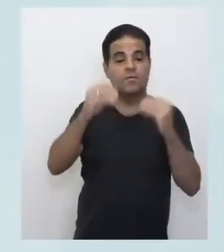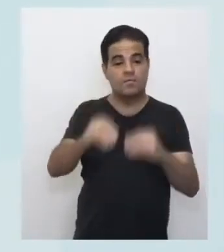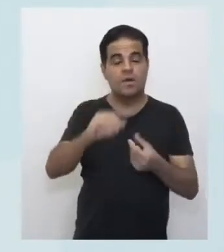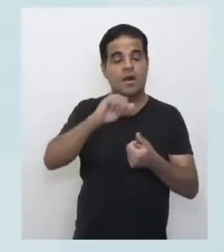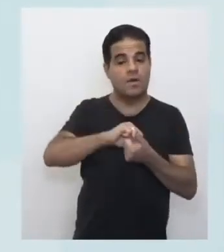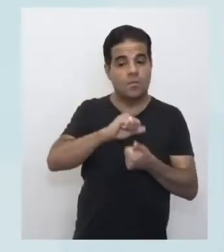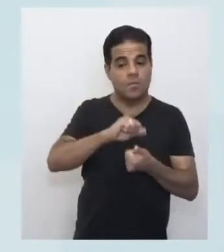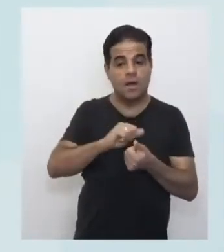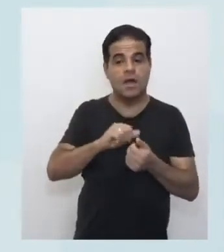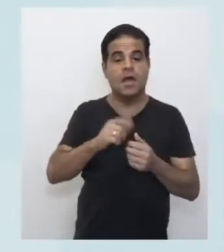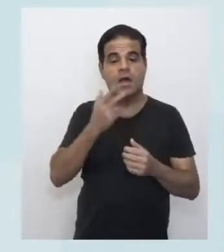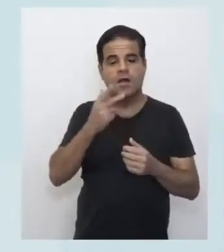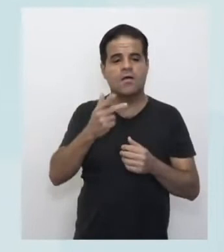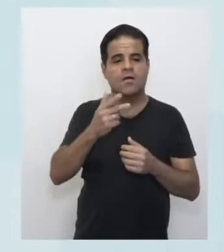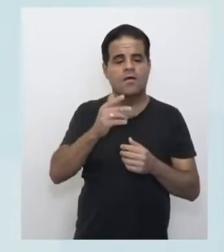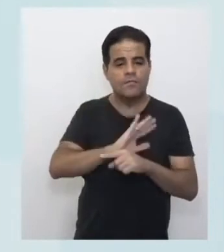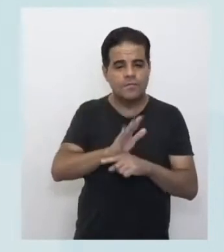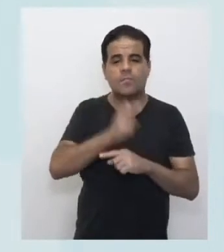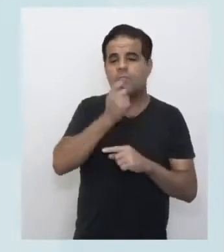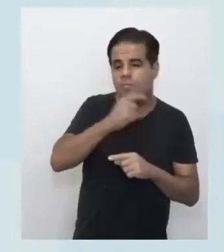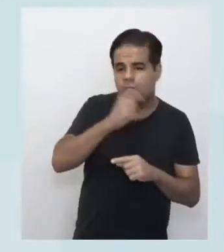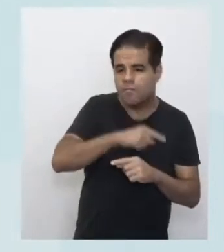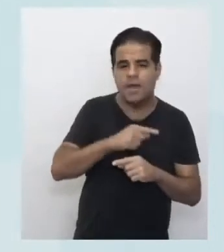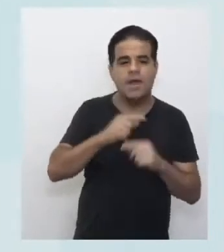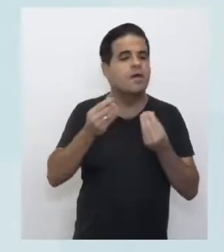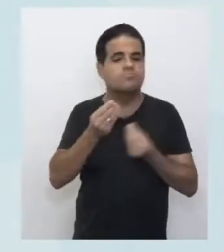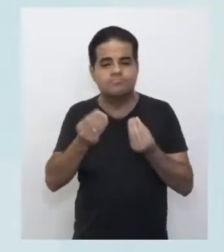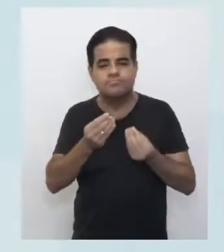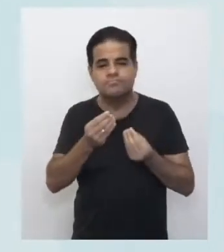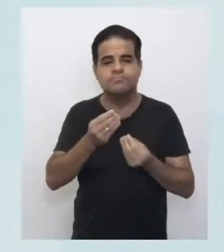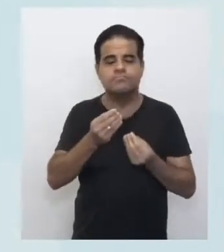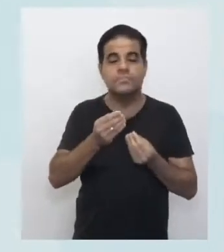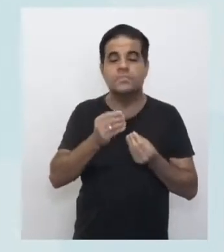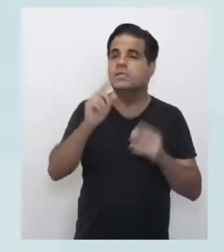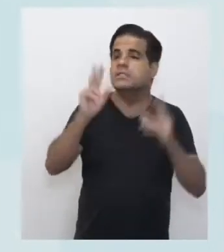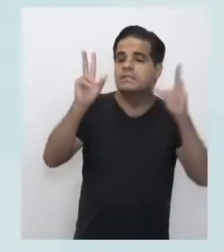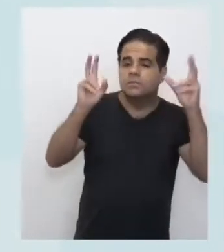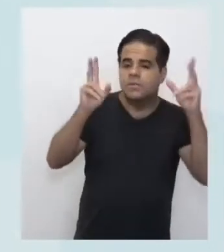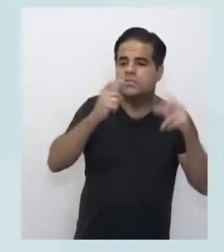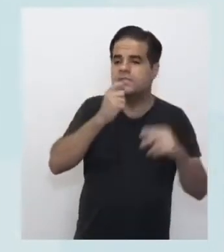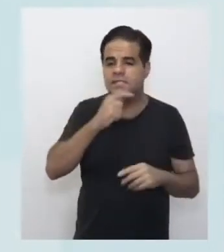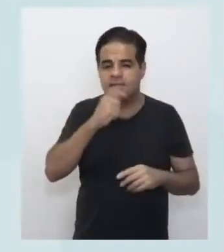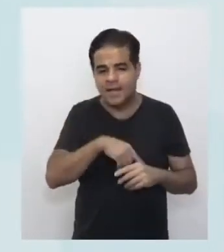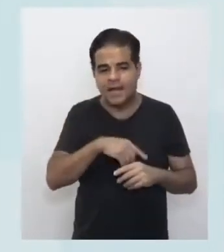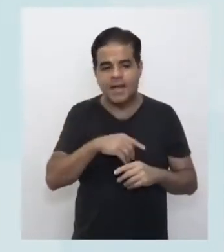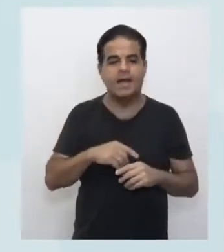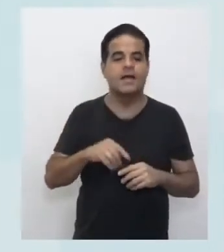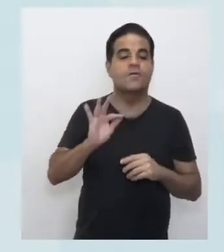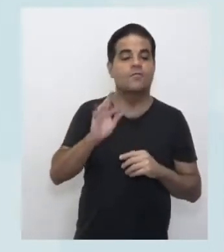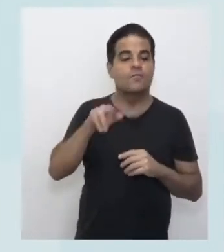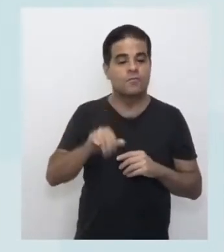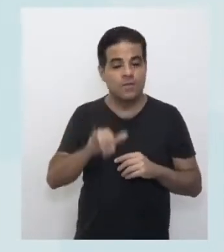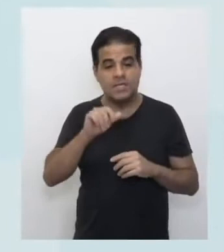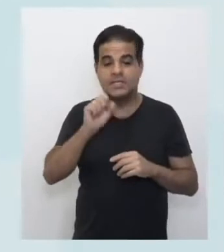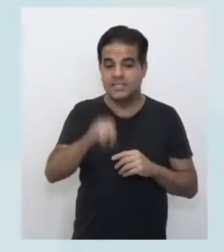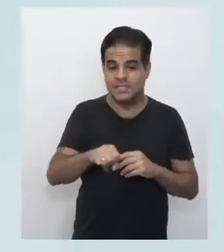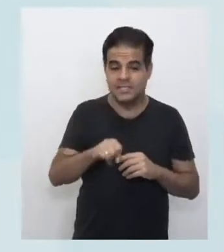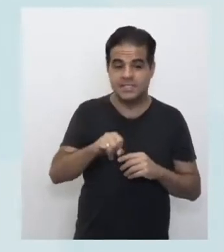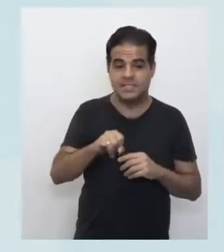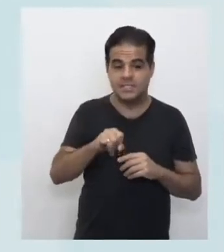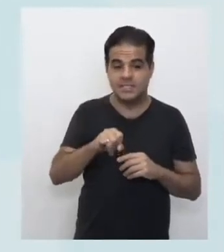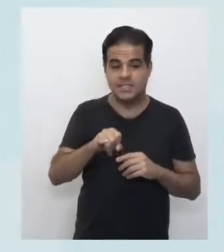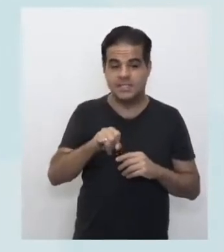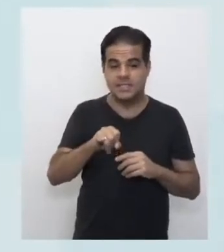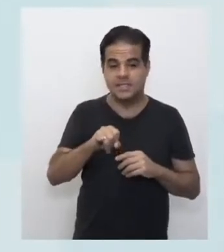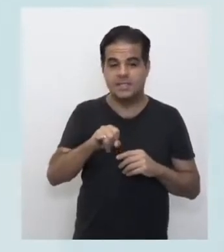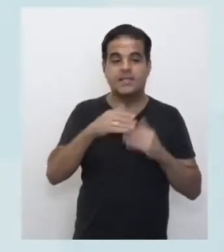qualidade antes. Então, filmes de comédia é comedy films. Situações engraçadas, funny situations. Se fosse filme de horror, ia ser